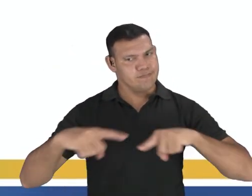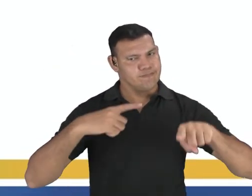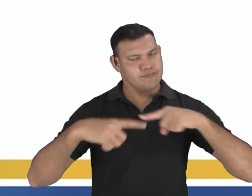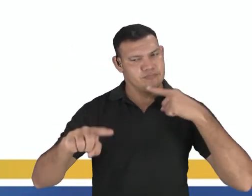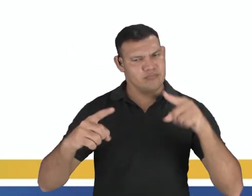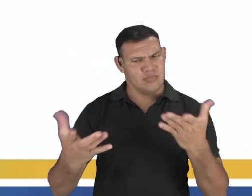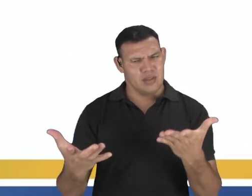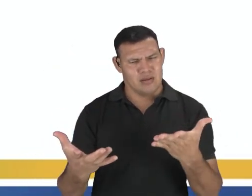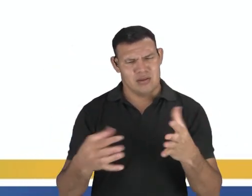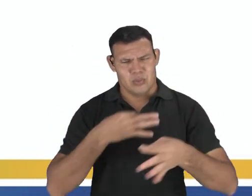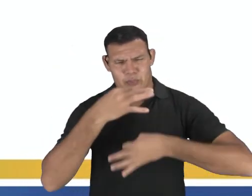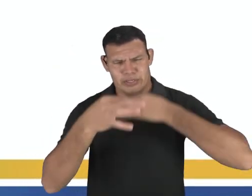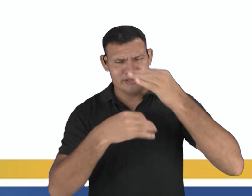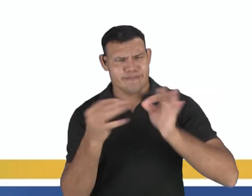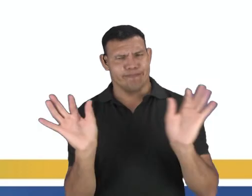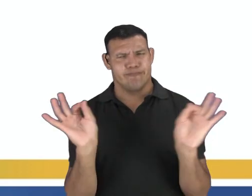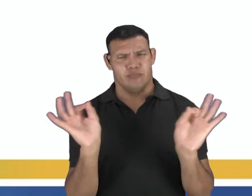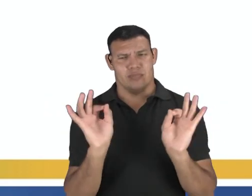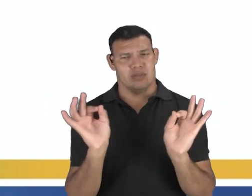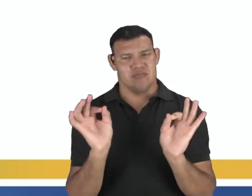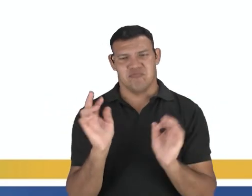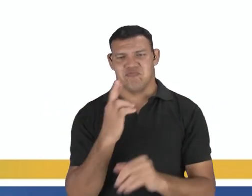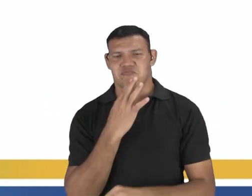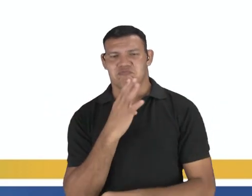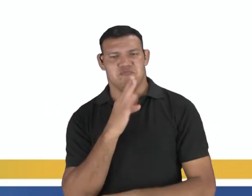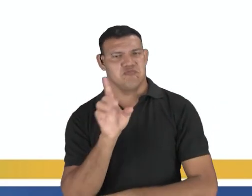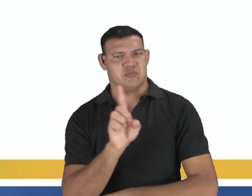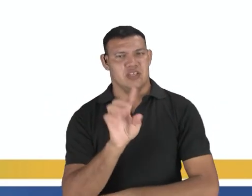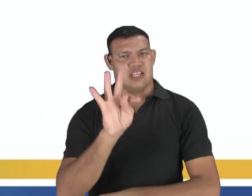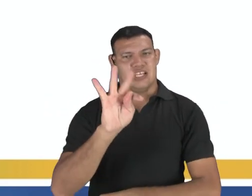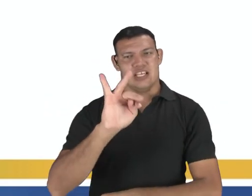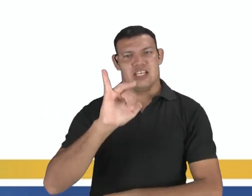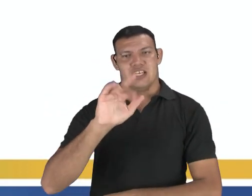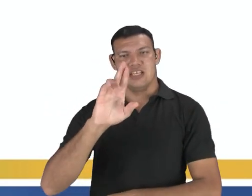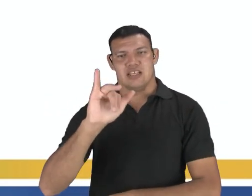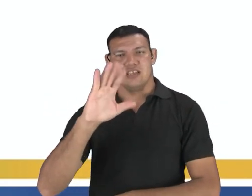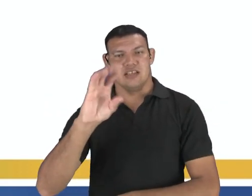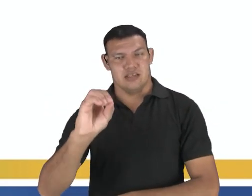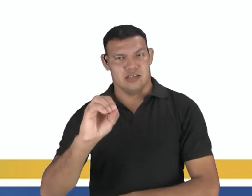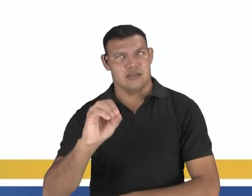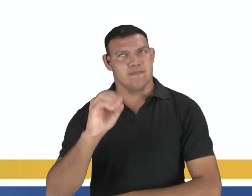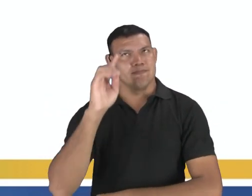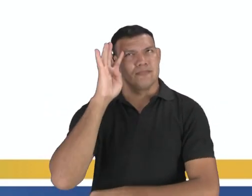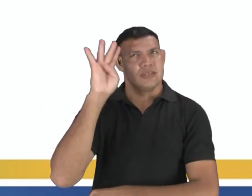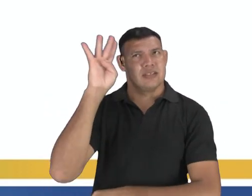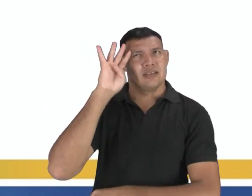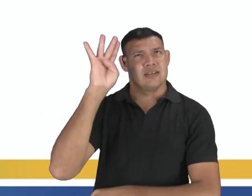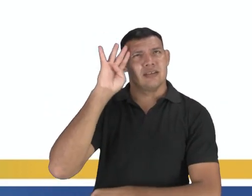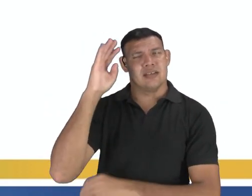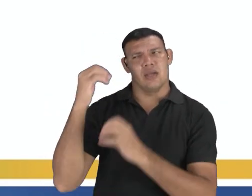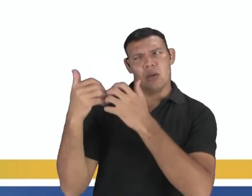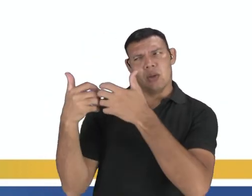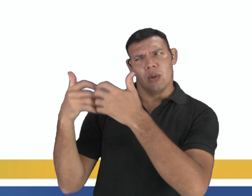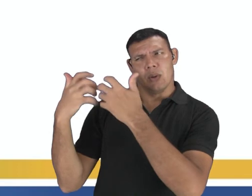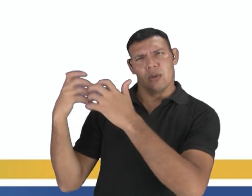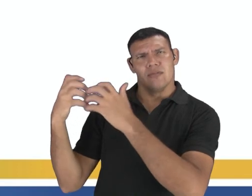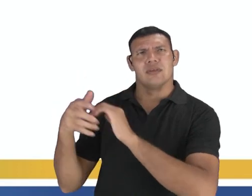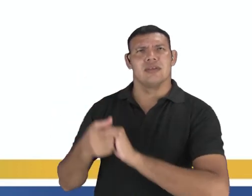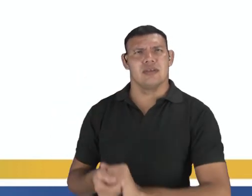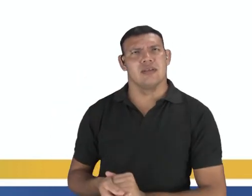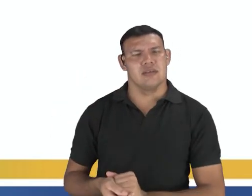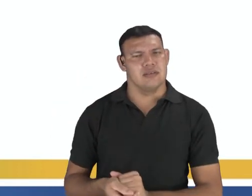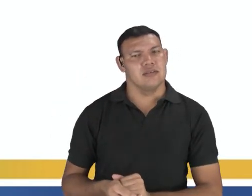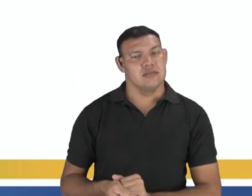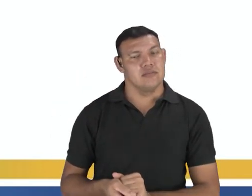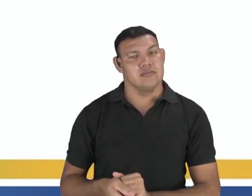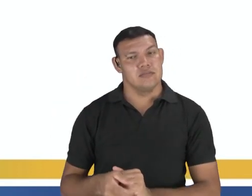caso particular dessa música, não posso julgar, porque nem conheço Tiririca. Como posso saber se o que passou na minha